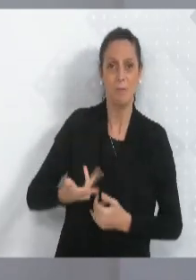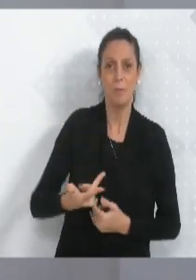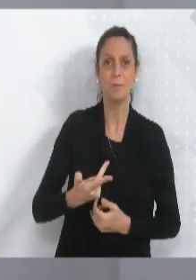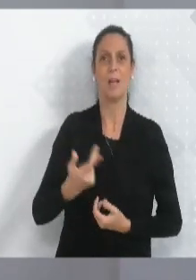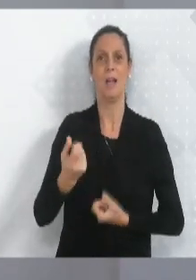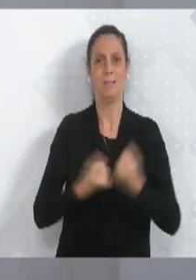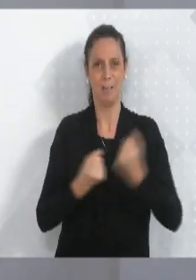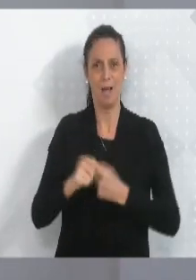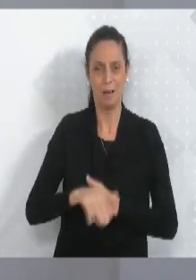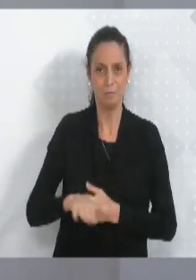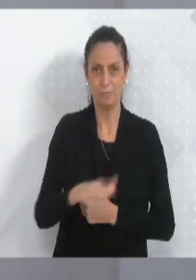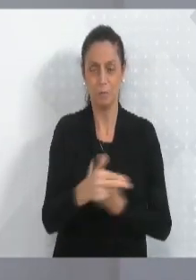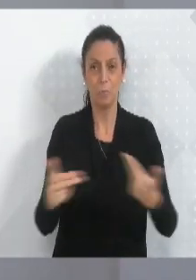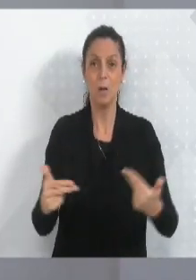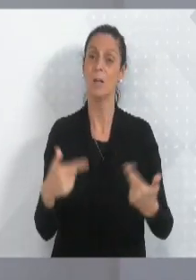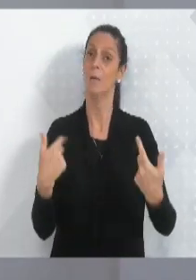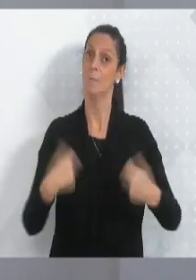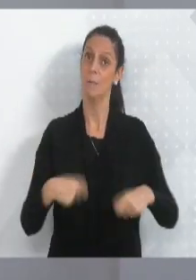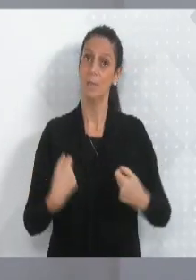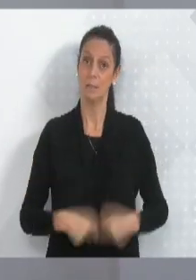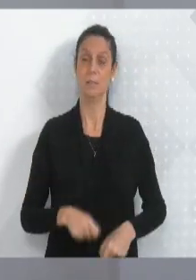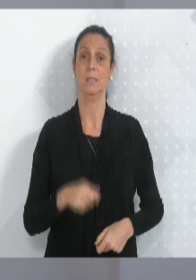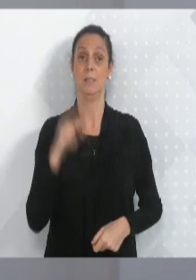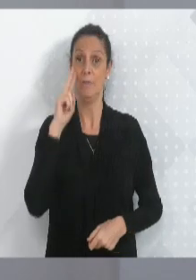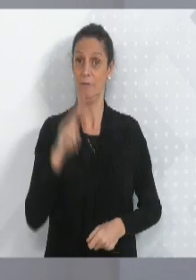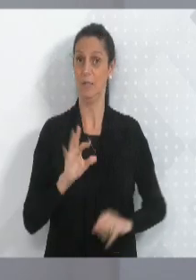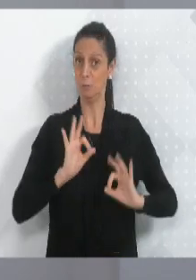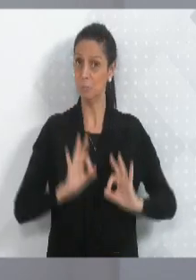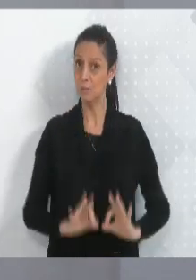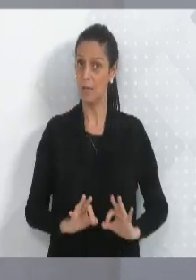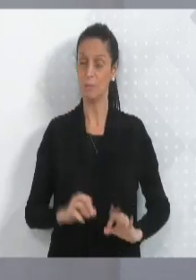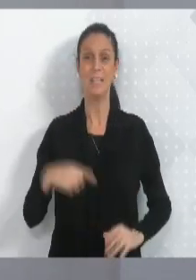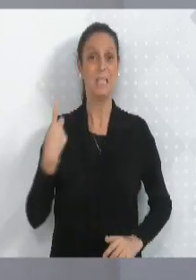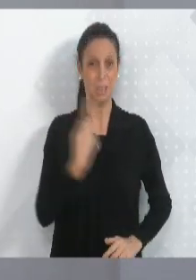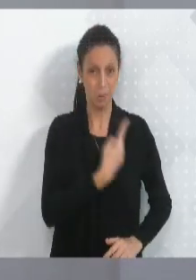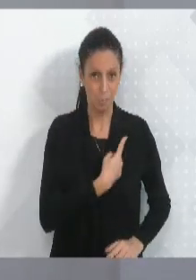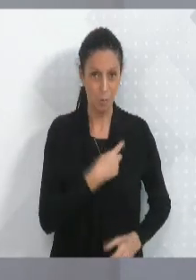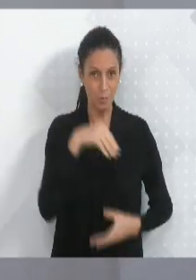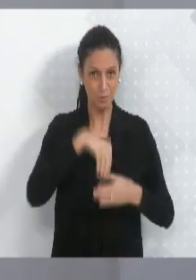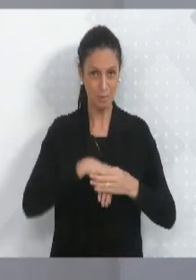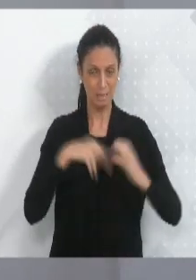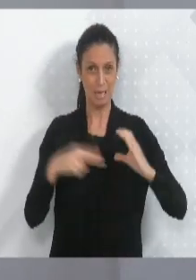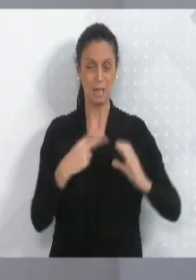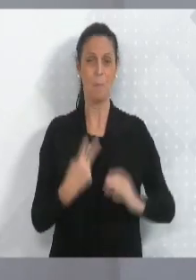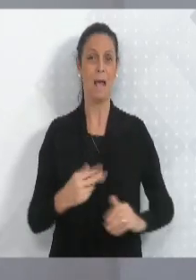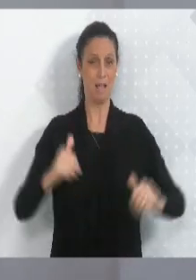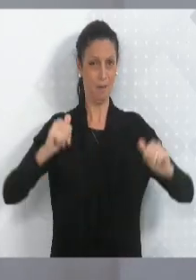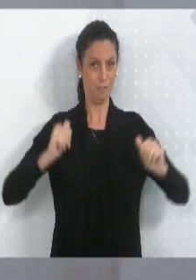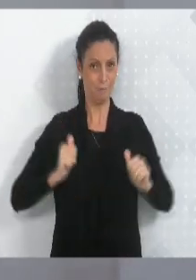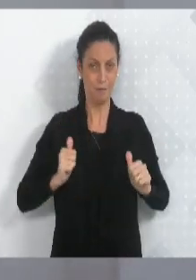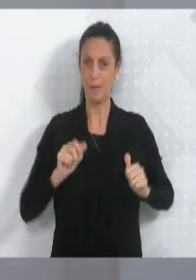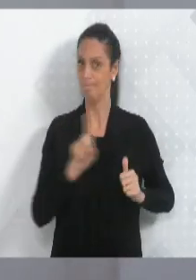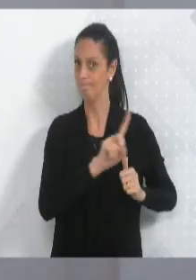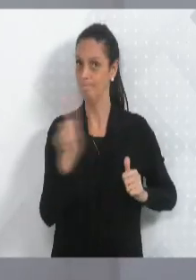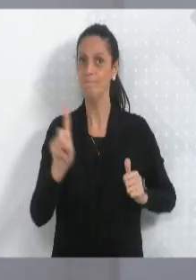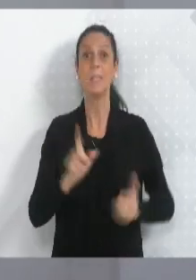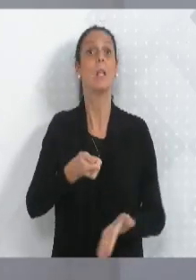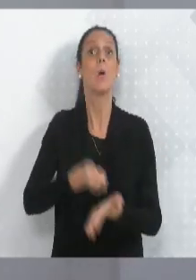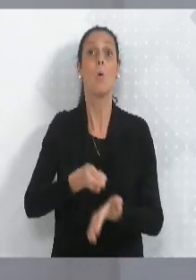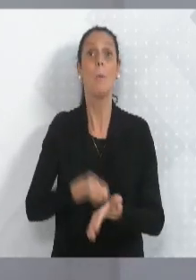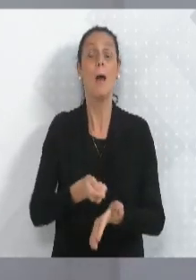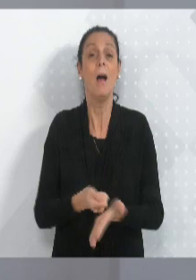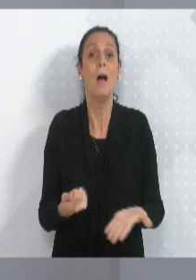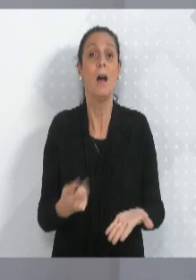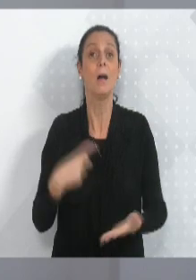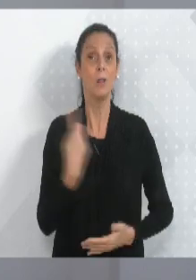para ontem, senhores vereadores, e esta casa não pode se furtar, ela não pode deixar de falar, ela tem que vir aqui e cobrar, esse é o nosso trabalho,